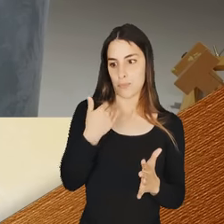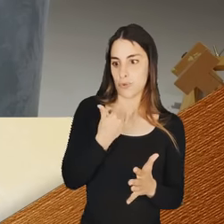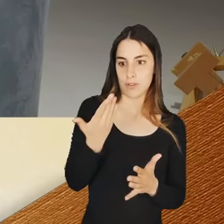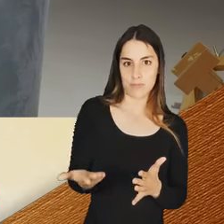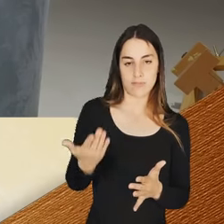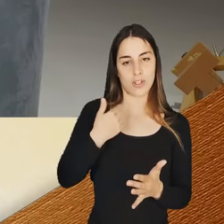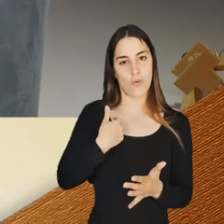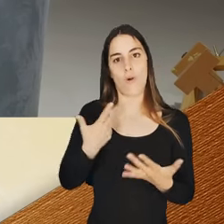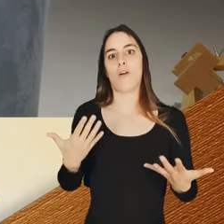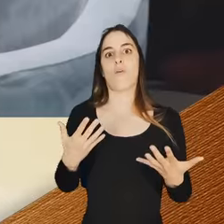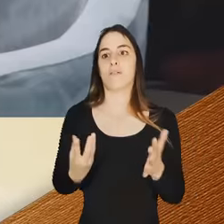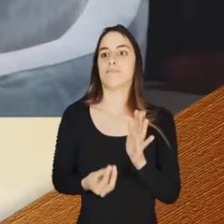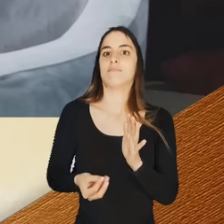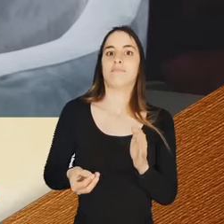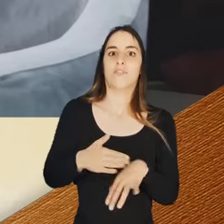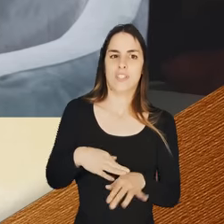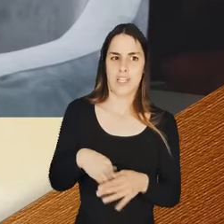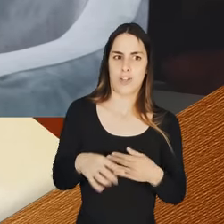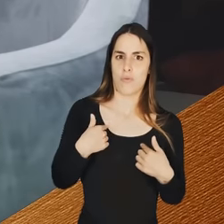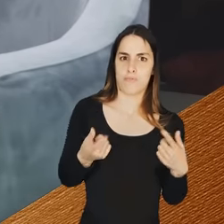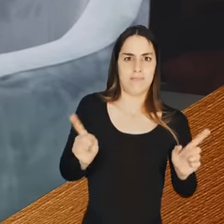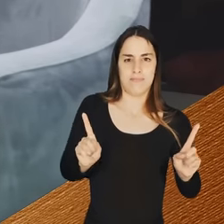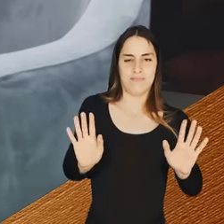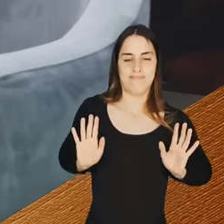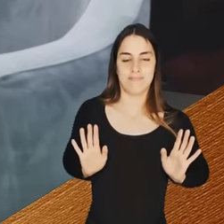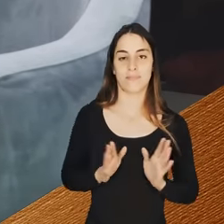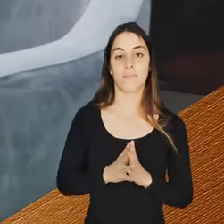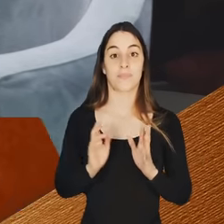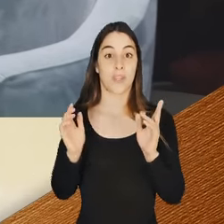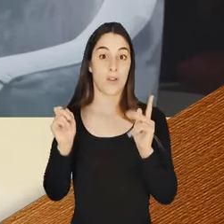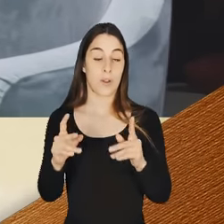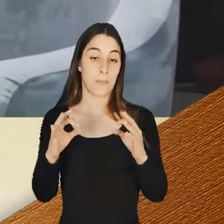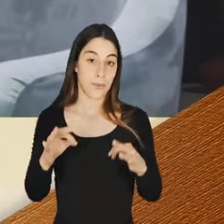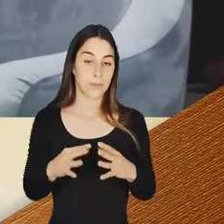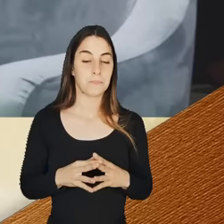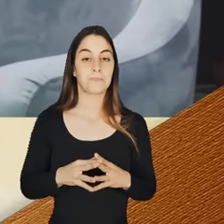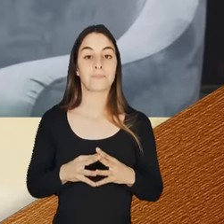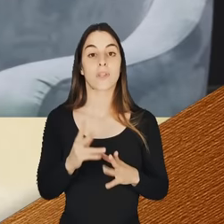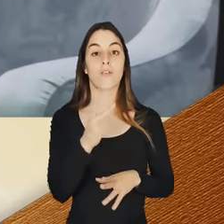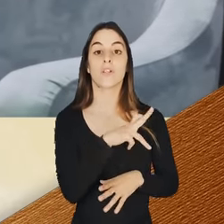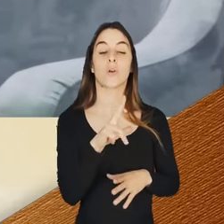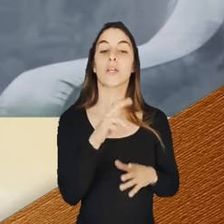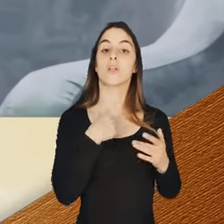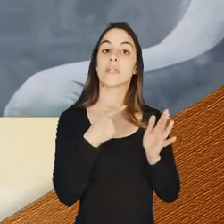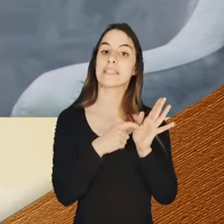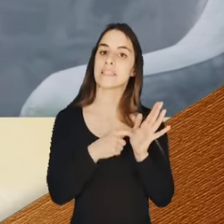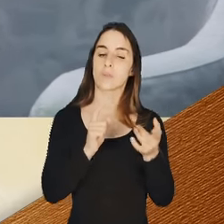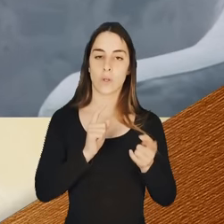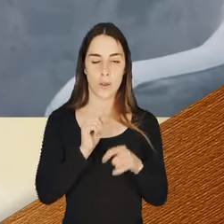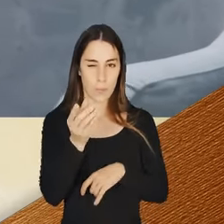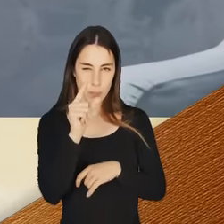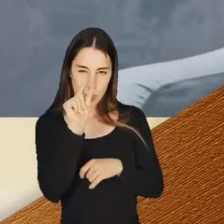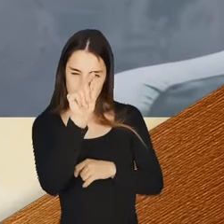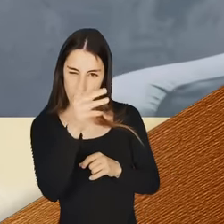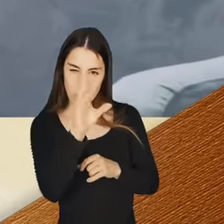fazia sentido agora estar a estragar pronto. Tudo. Eu termino, Vítor, mas olha... Já agora. Claro. Eu preciso é de mais um tempinho, porque eu preciso estar a